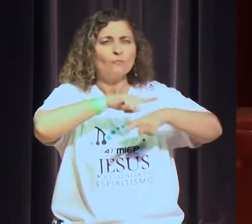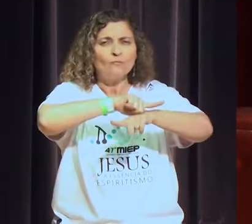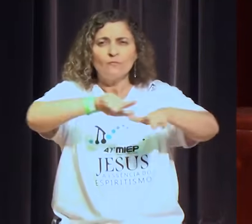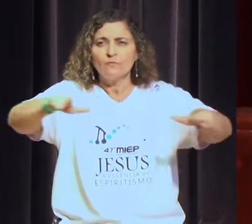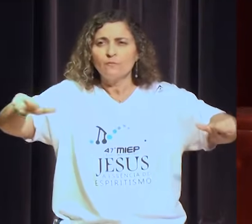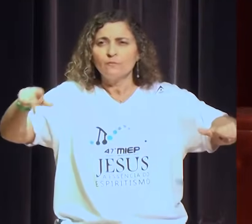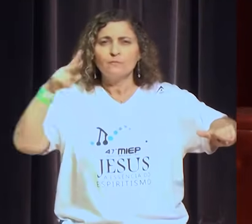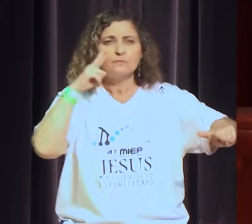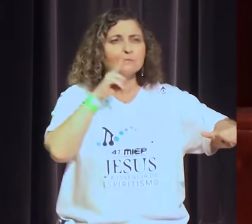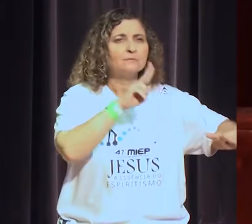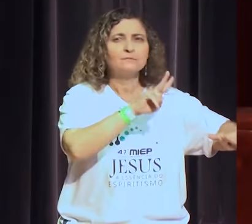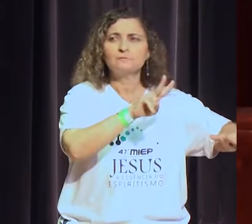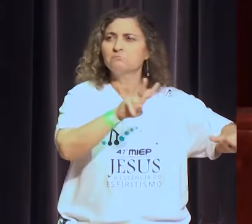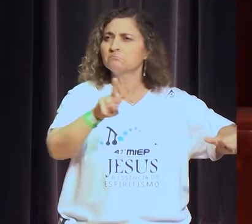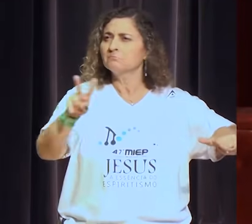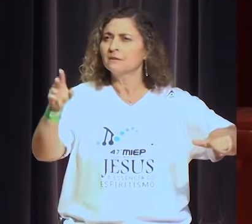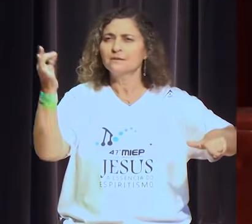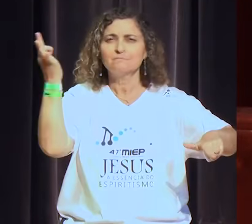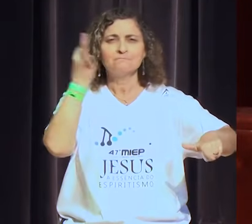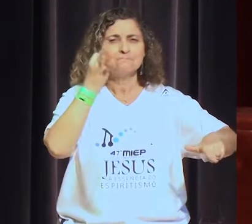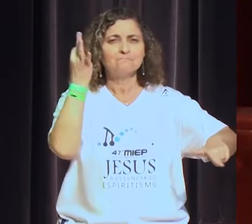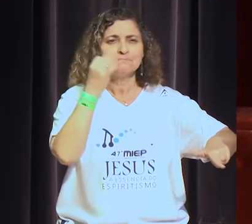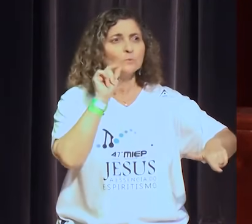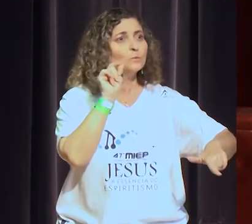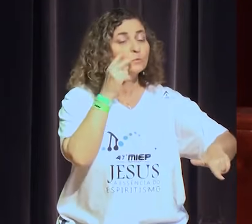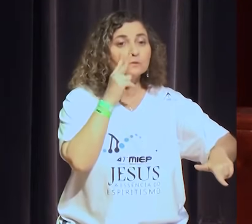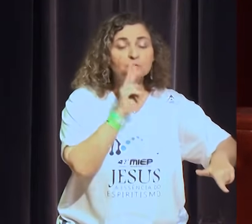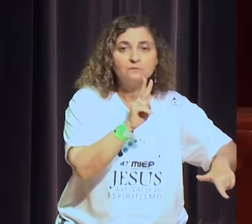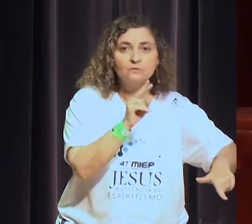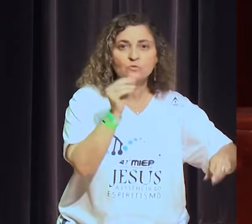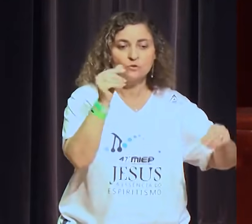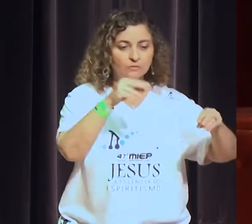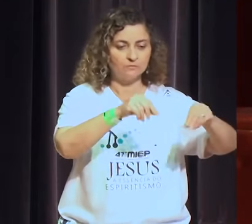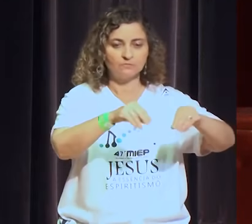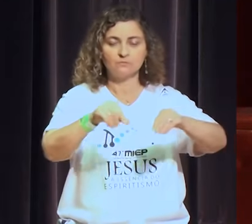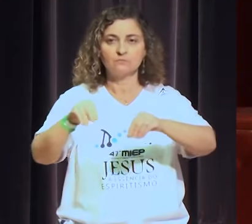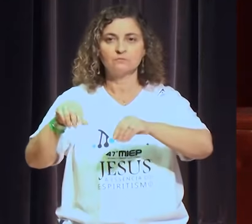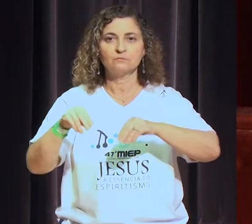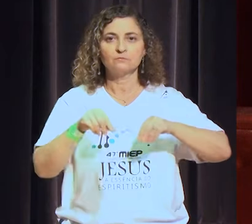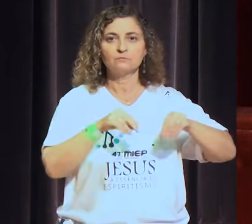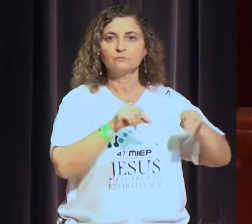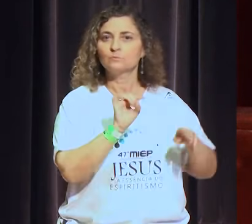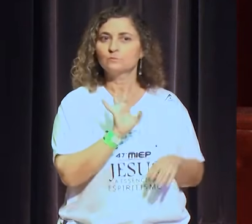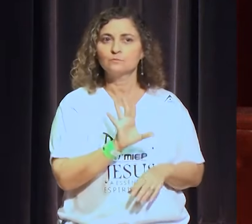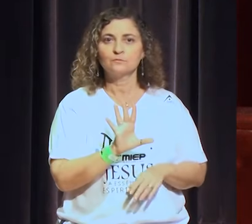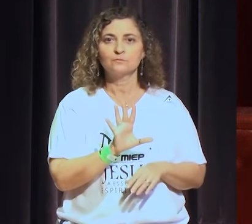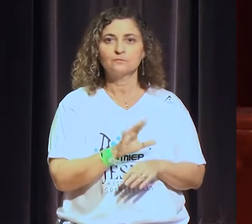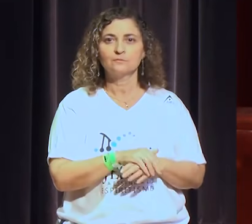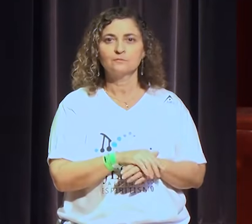Que paisagem linda. O que você está vendo? Areia.